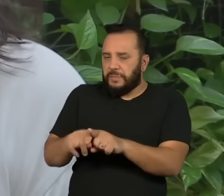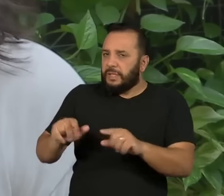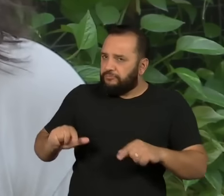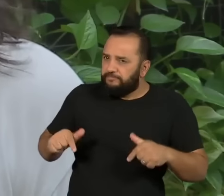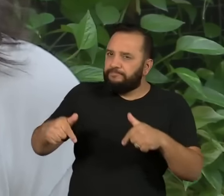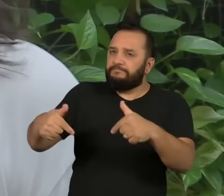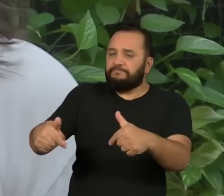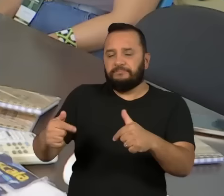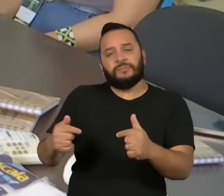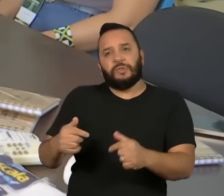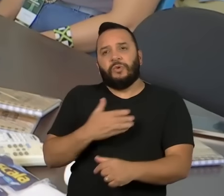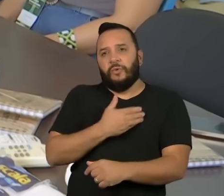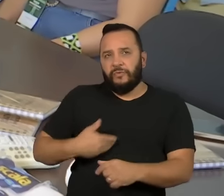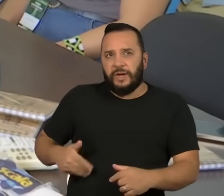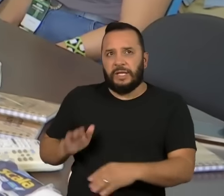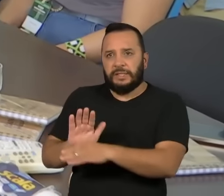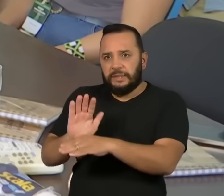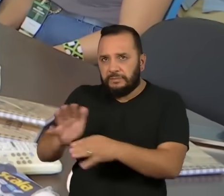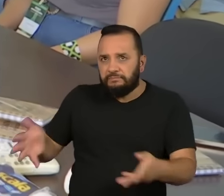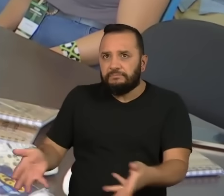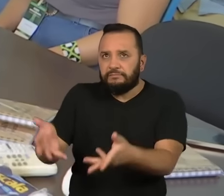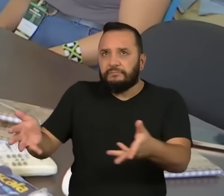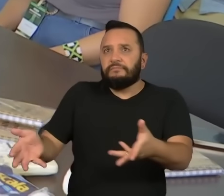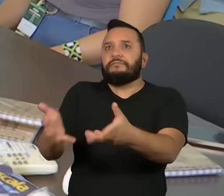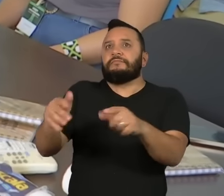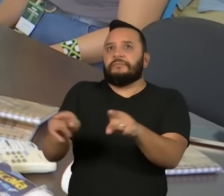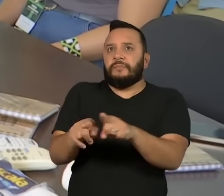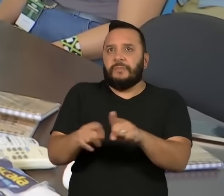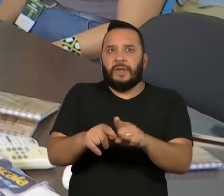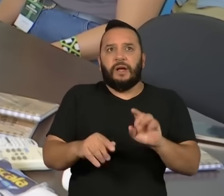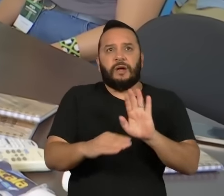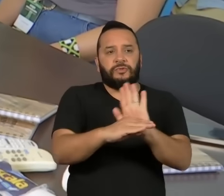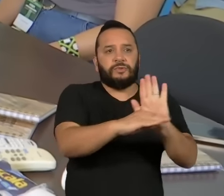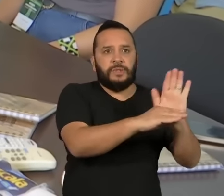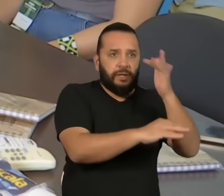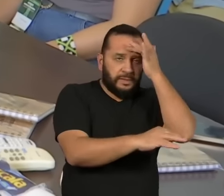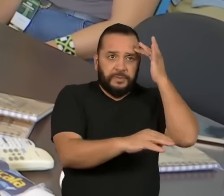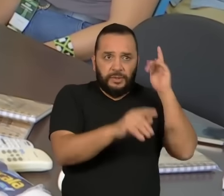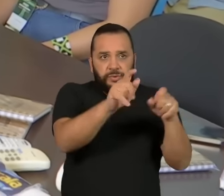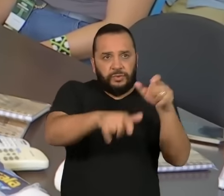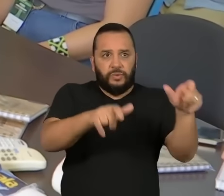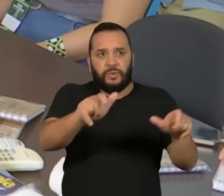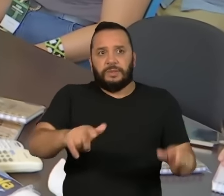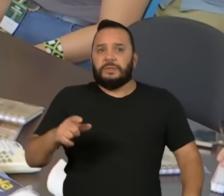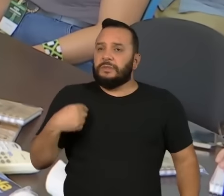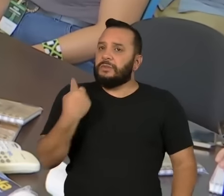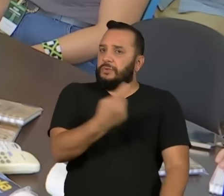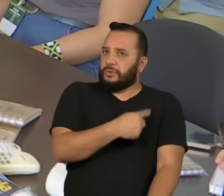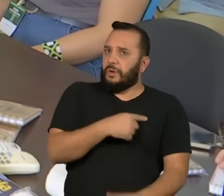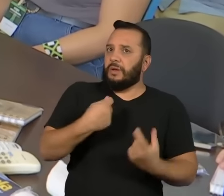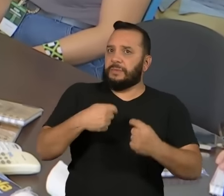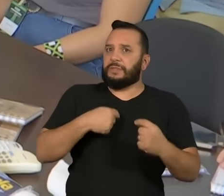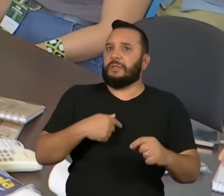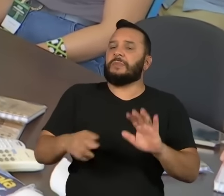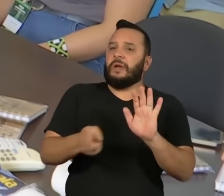engajamento, com política pública. Em primeiro, trabalhar com os seres humanos, que nós precisamos nos responsabilizar e atuar também